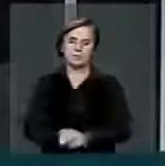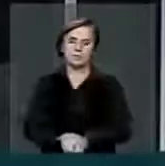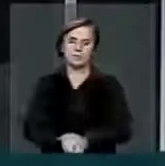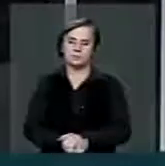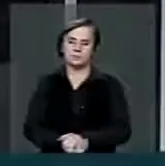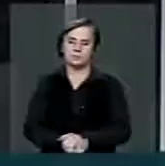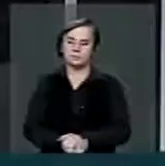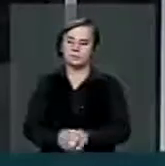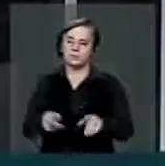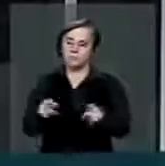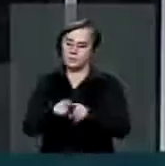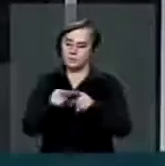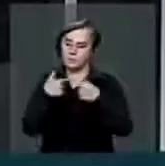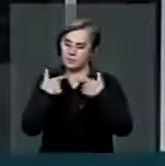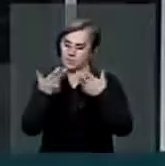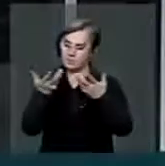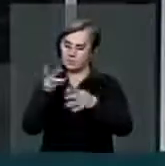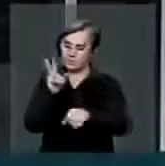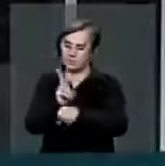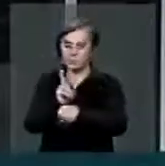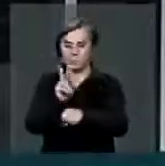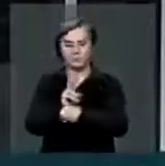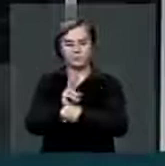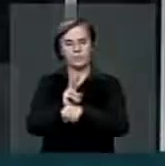senhor presidente, defender aqui